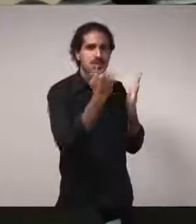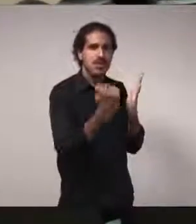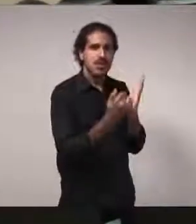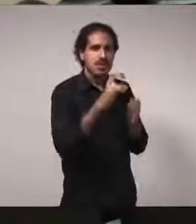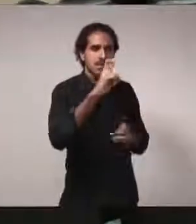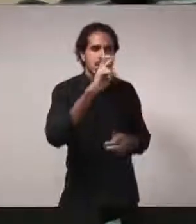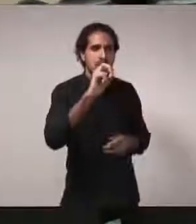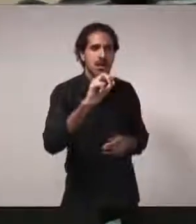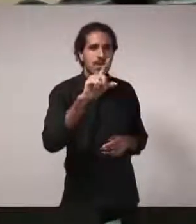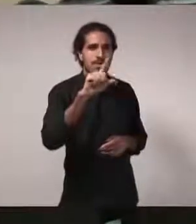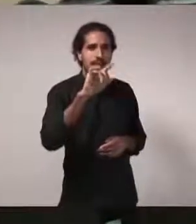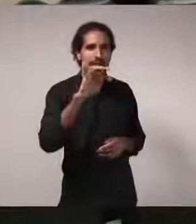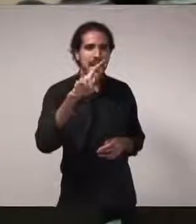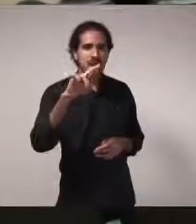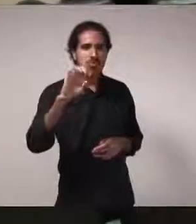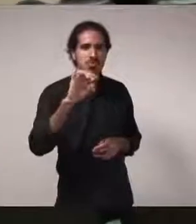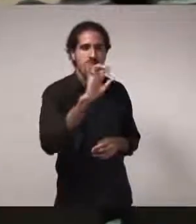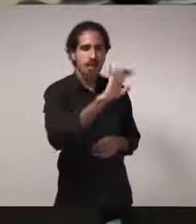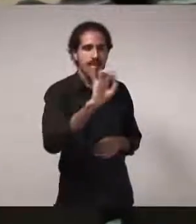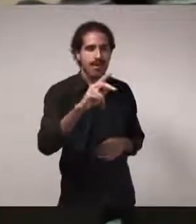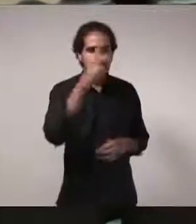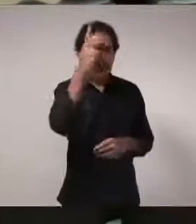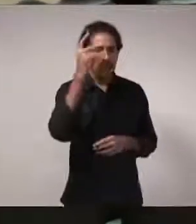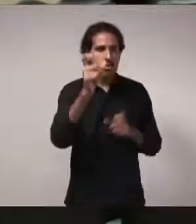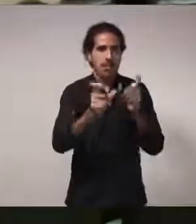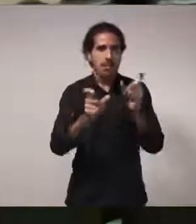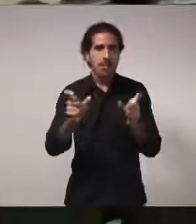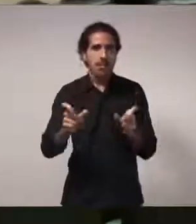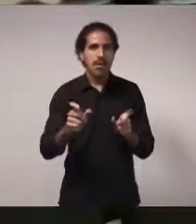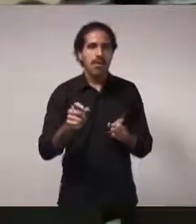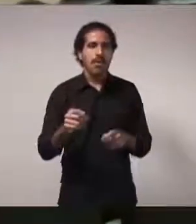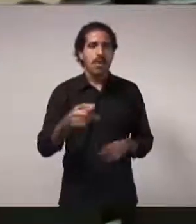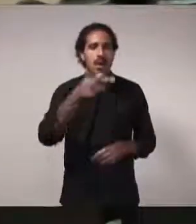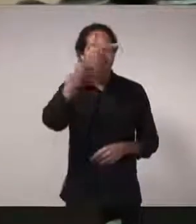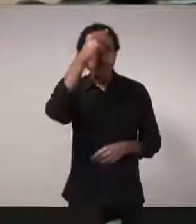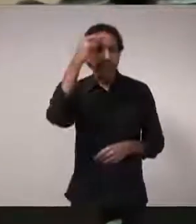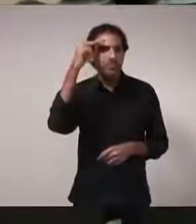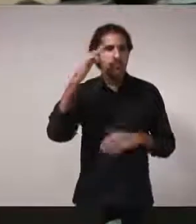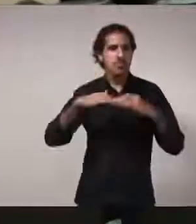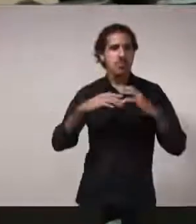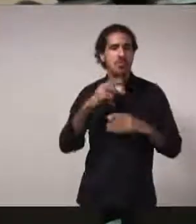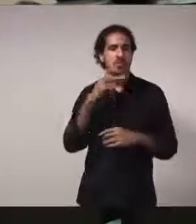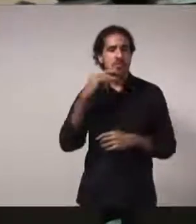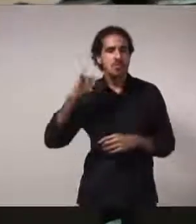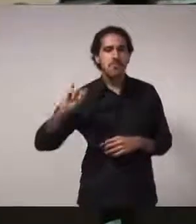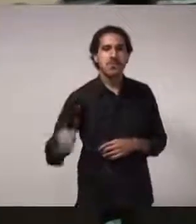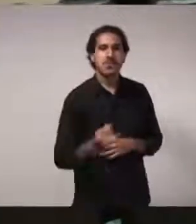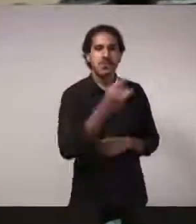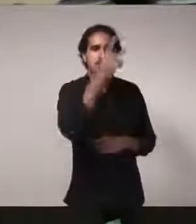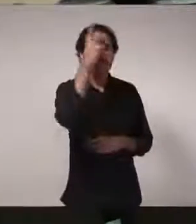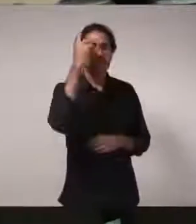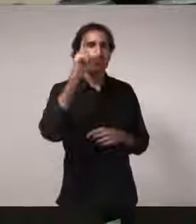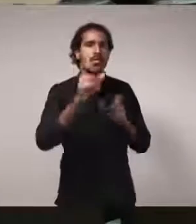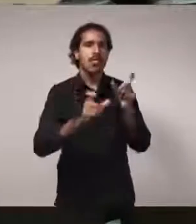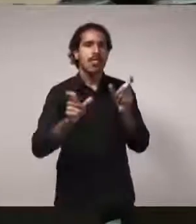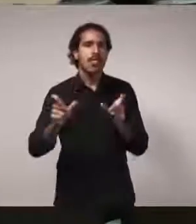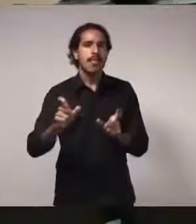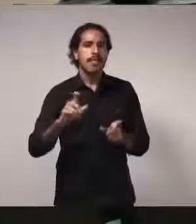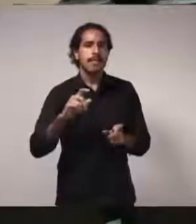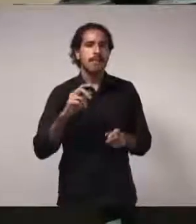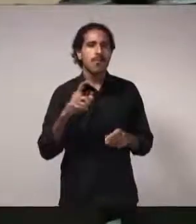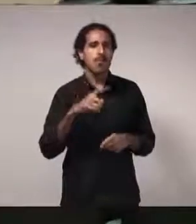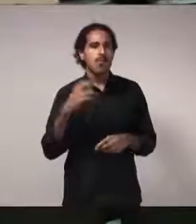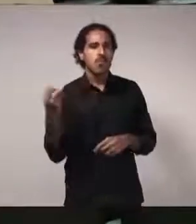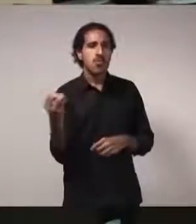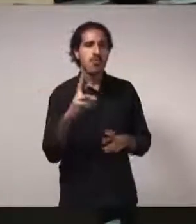dia habitante. A prefeita, na ocasião, ela disse que aquela era uma oportunidade para as pessoas estabelecerem uma nova